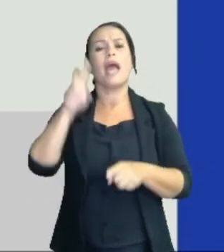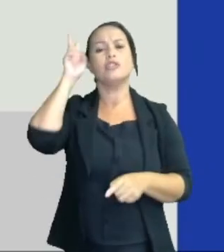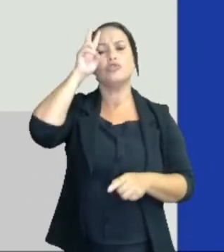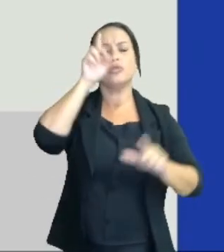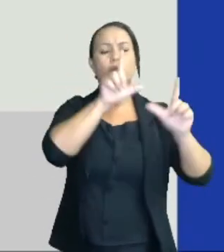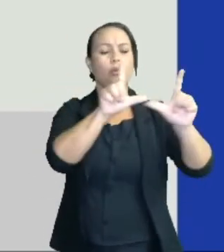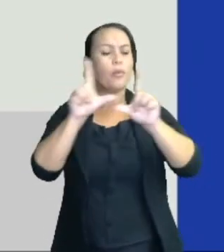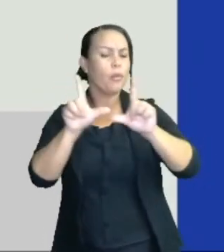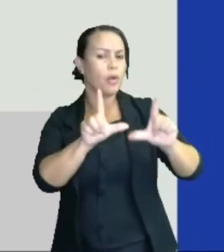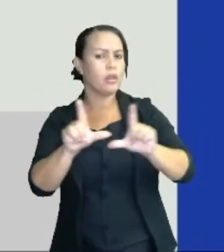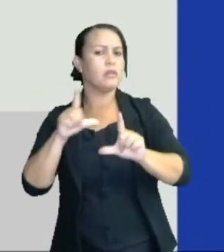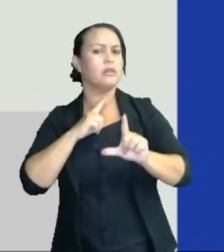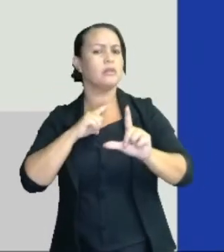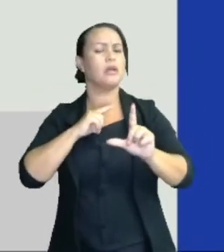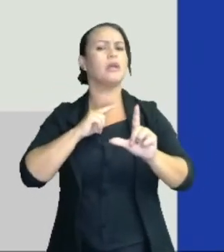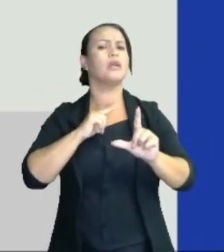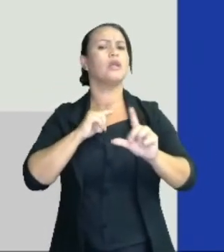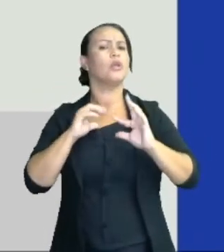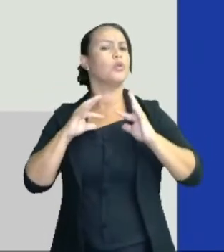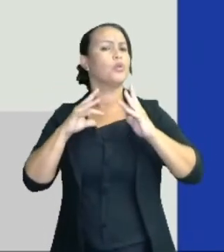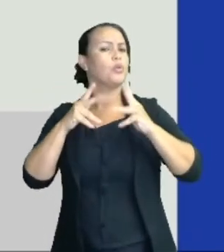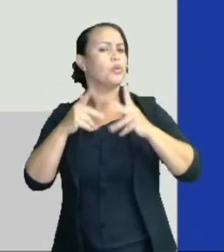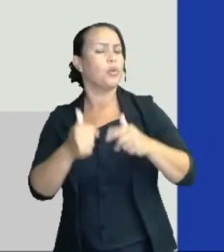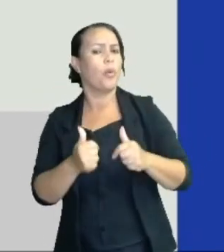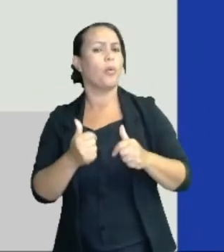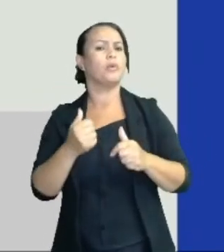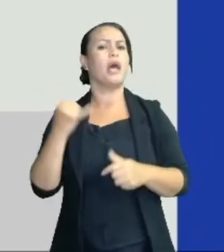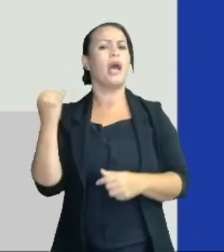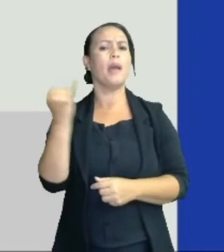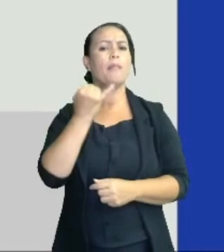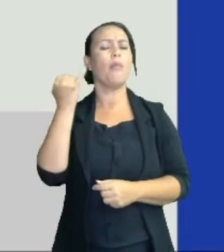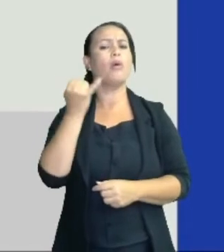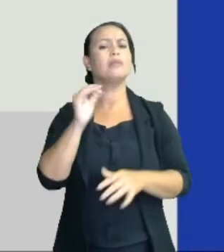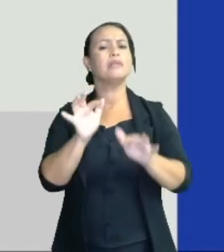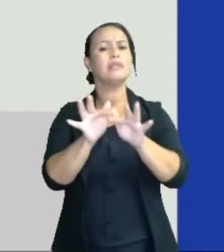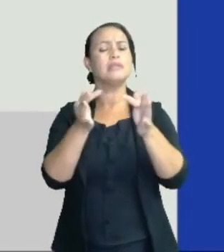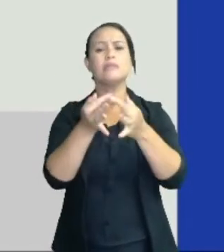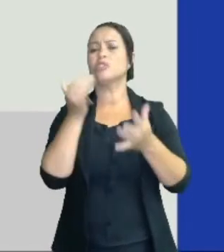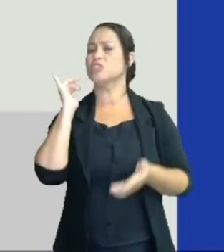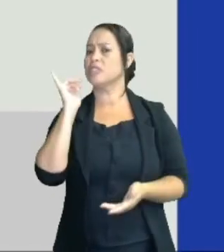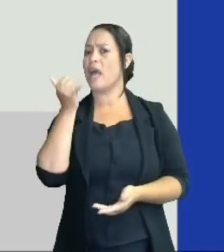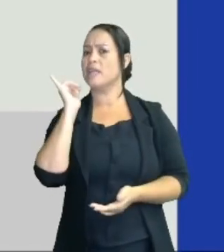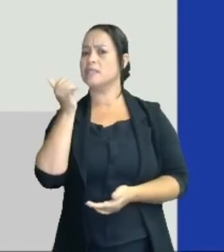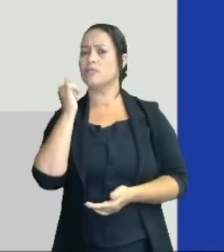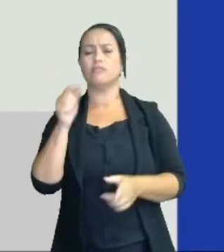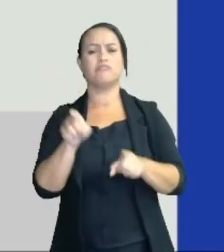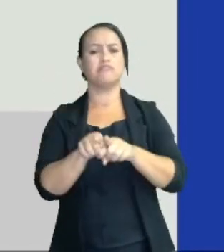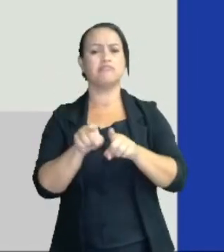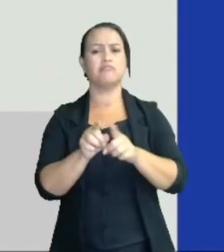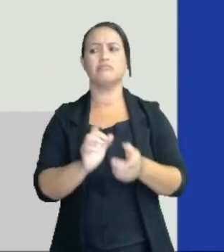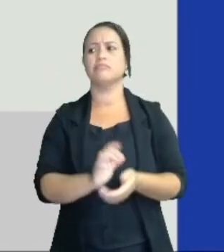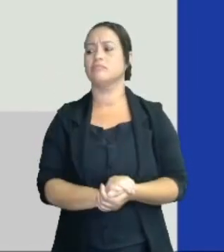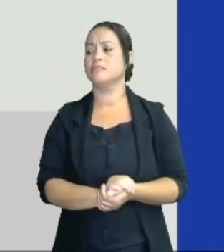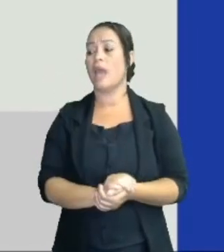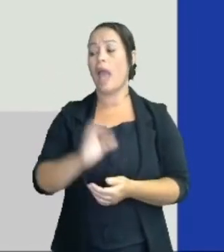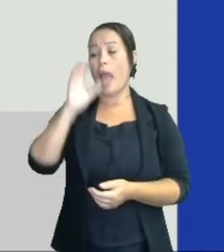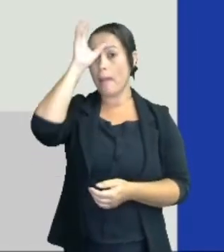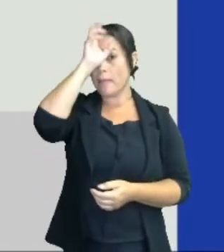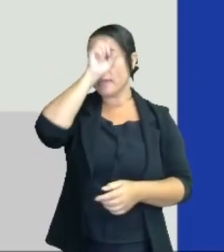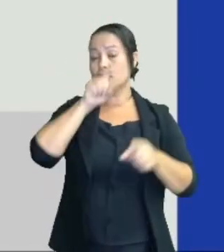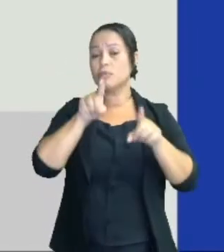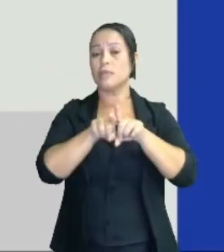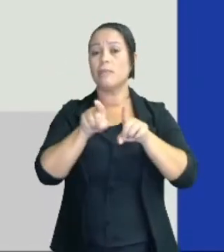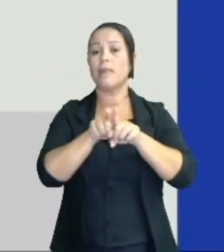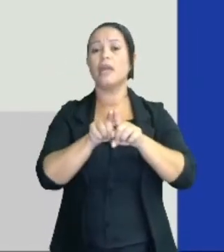ela tem todos os fundamentos básicos de uma narração, de uma narrativa. Aprendemos sobre